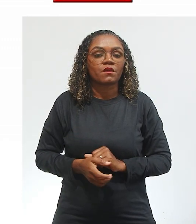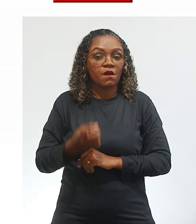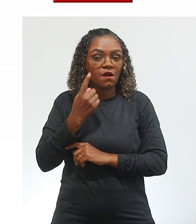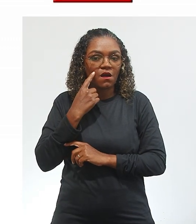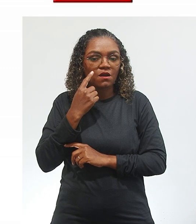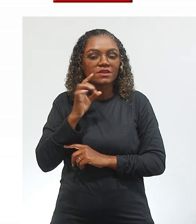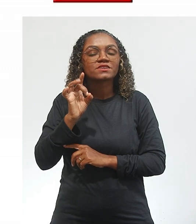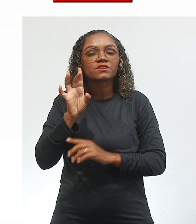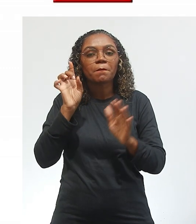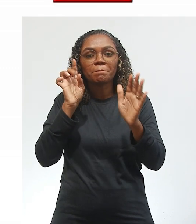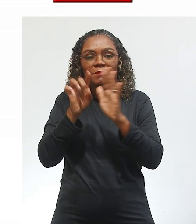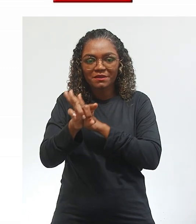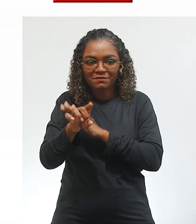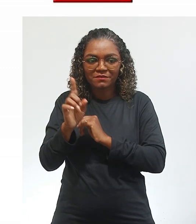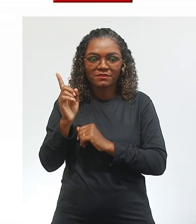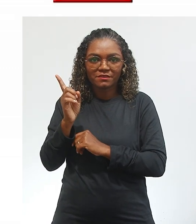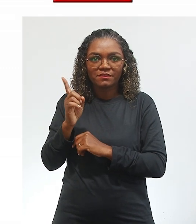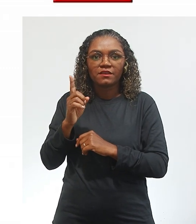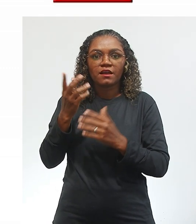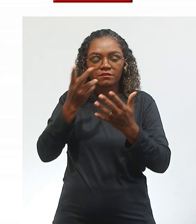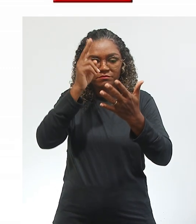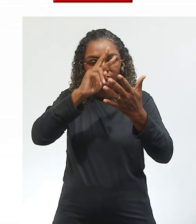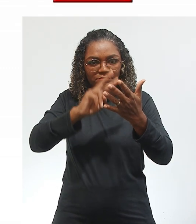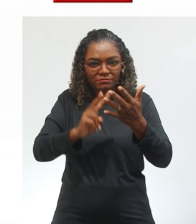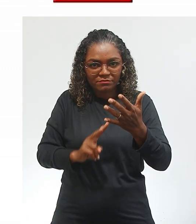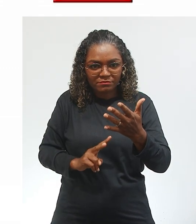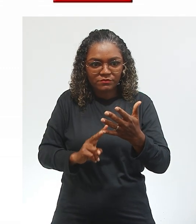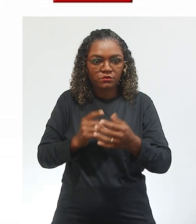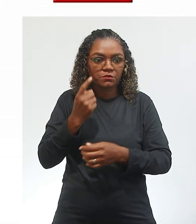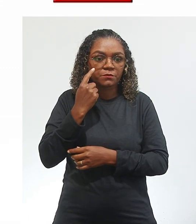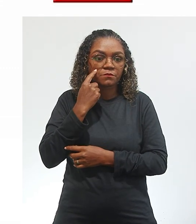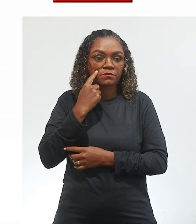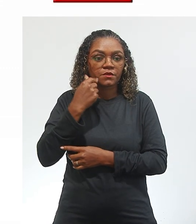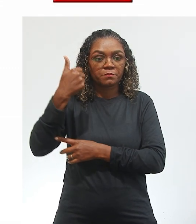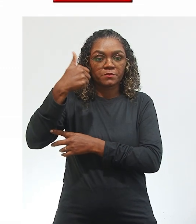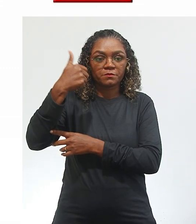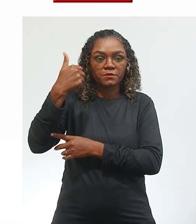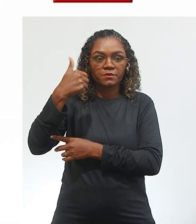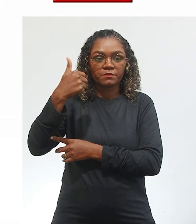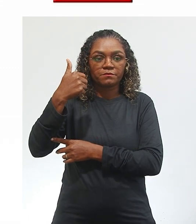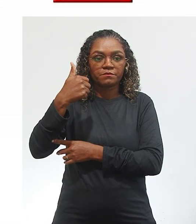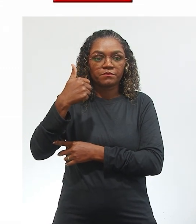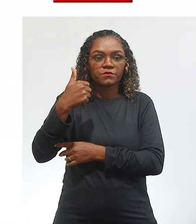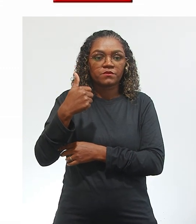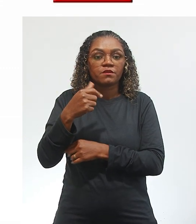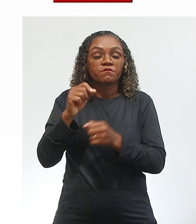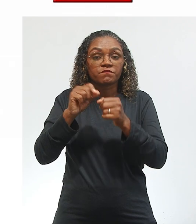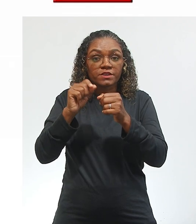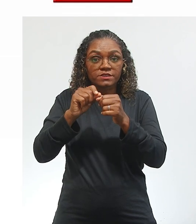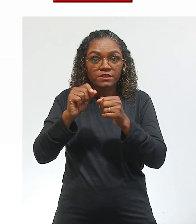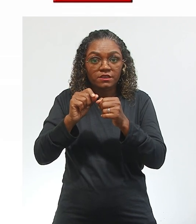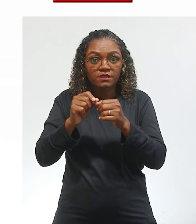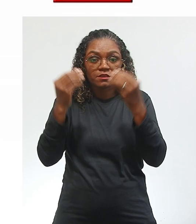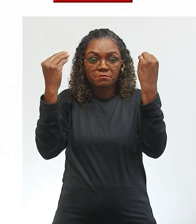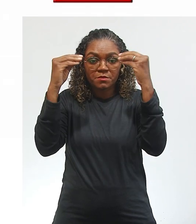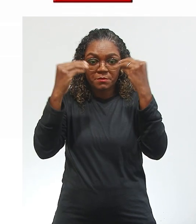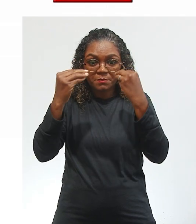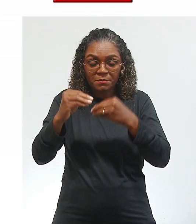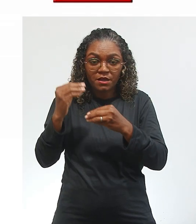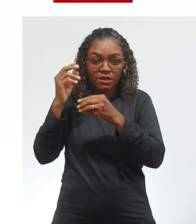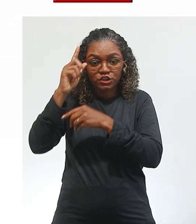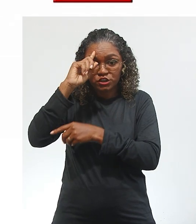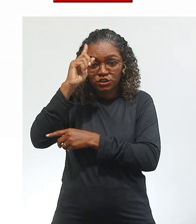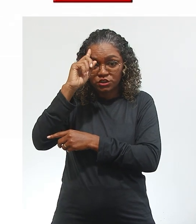alguns lançamentos. Eu vou ler aqui para vocês e depois a gente vai repetindo um a um. Ele solicitou aqui, ó, integralização de capital